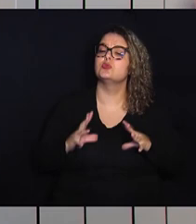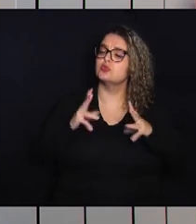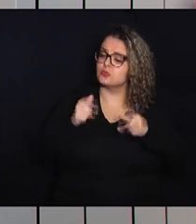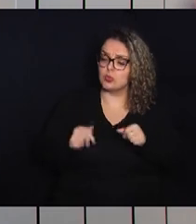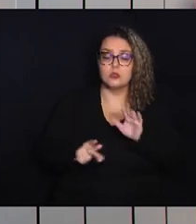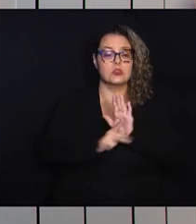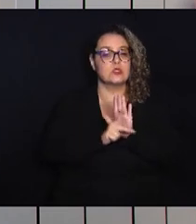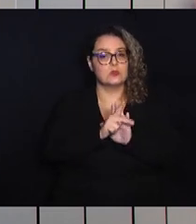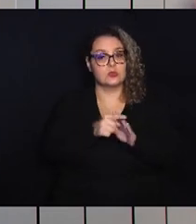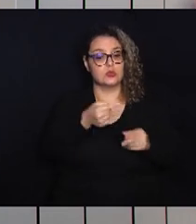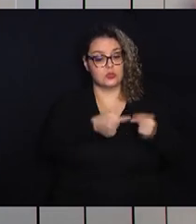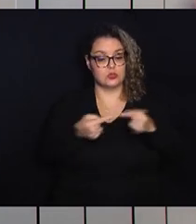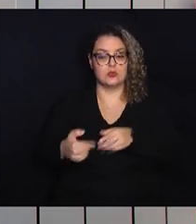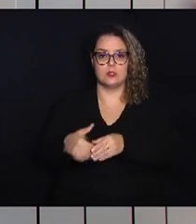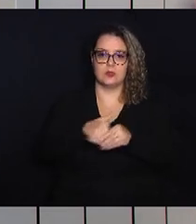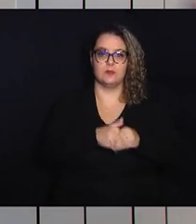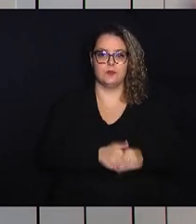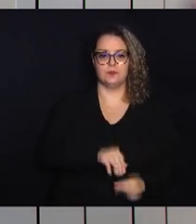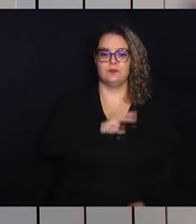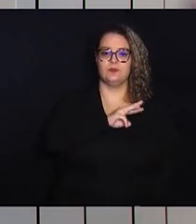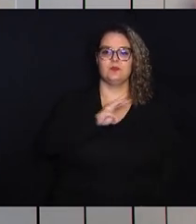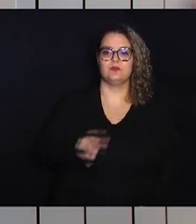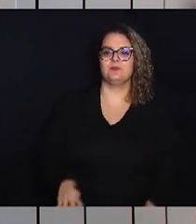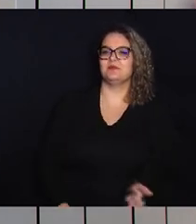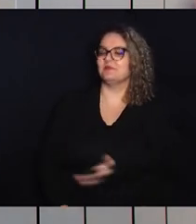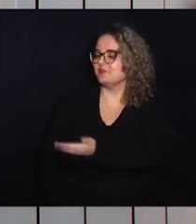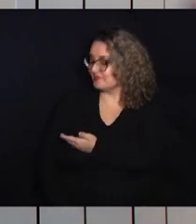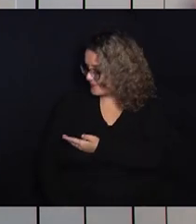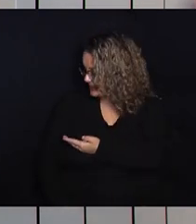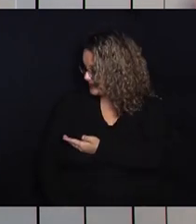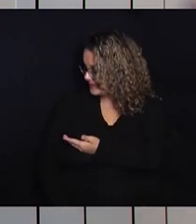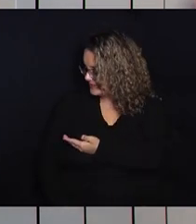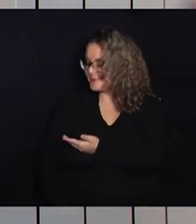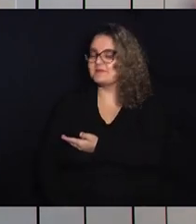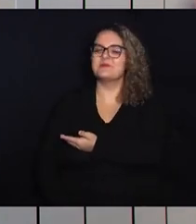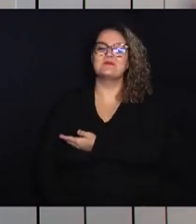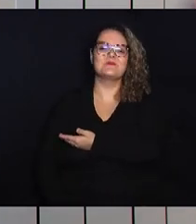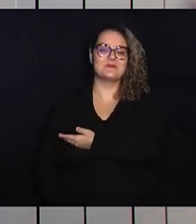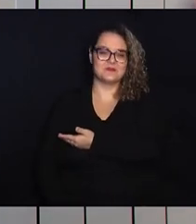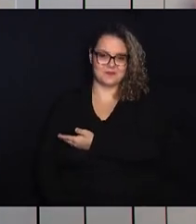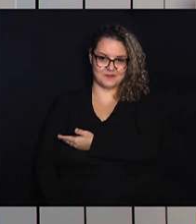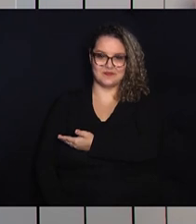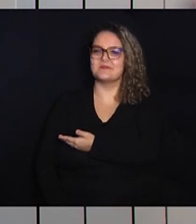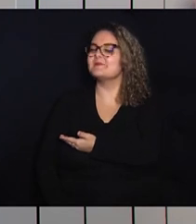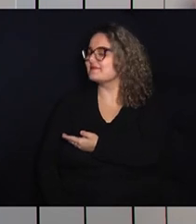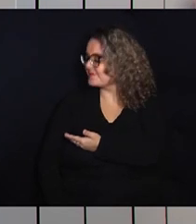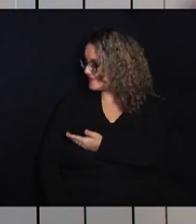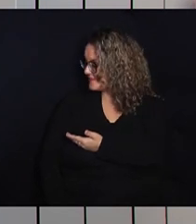projetos que serão discutidos e votados, é só acessar o site da Câmara, o campinas.com.br.